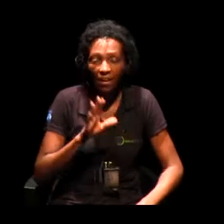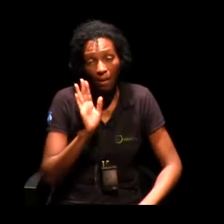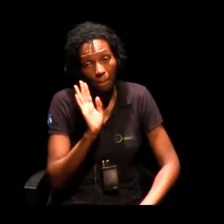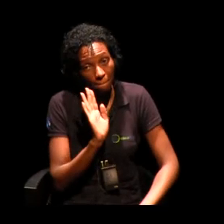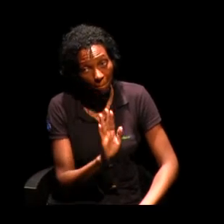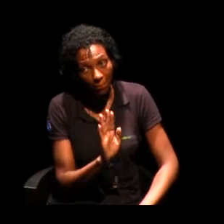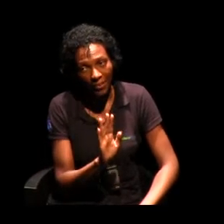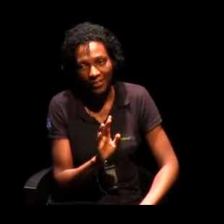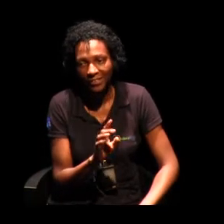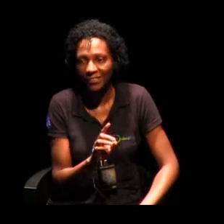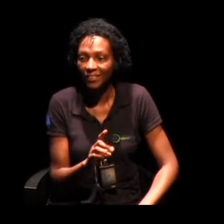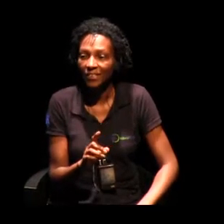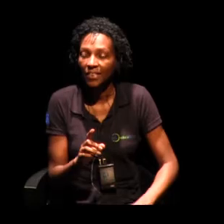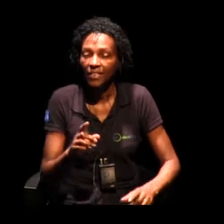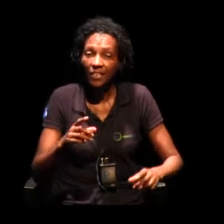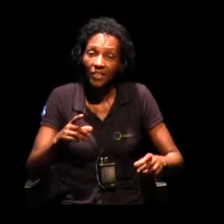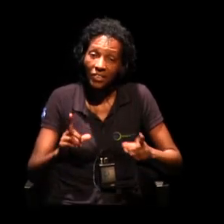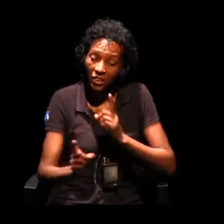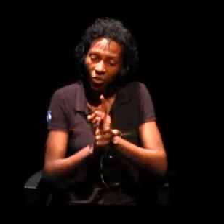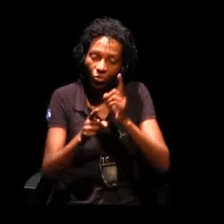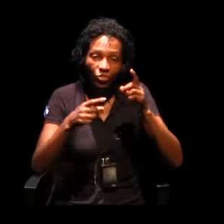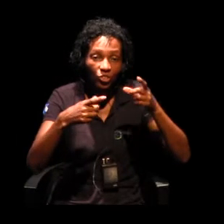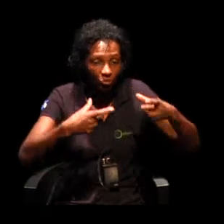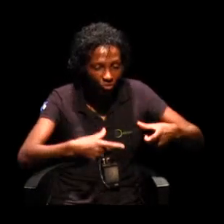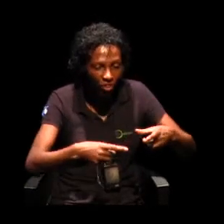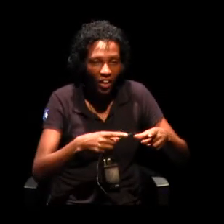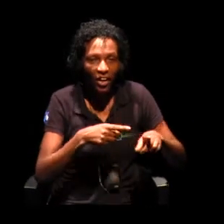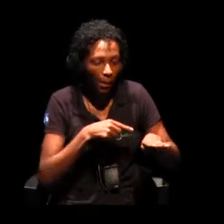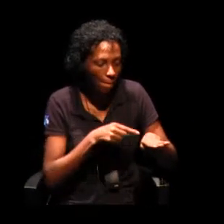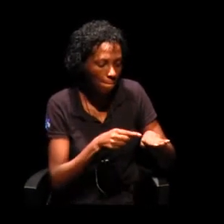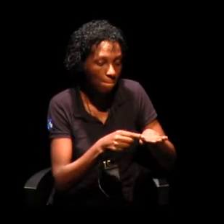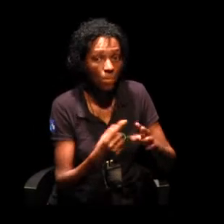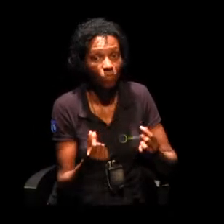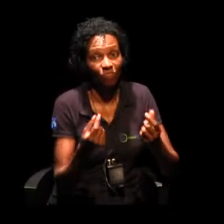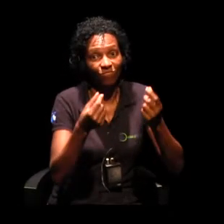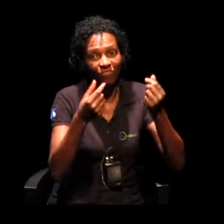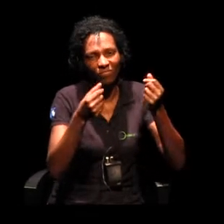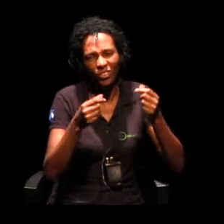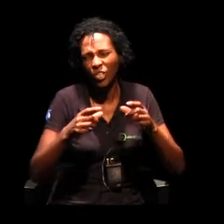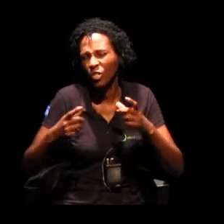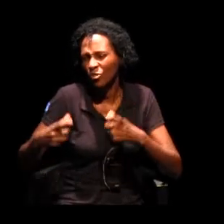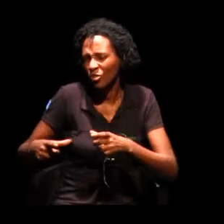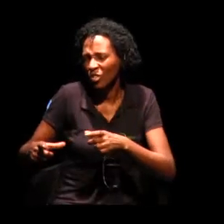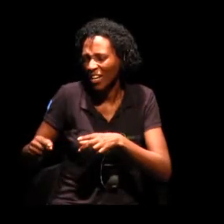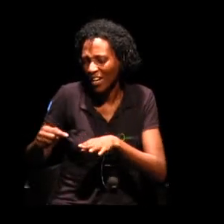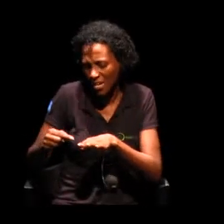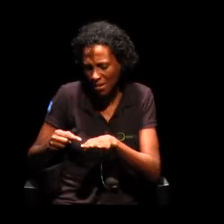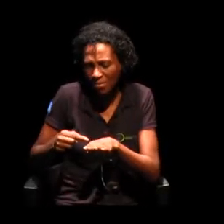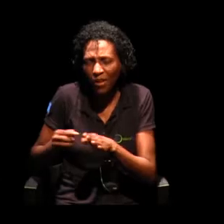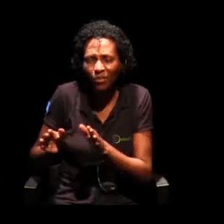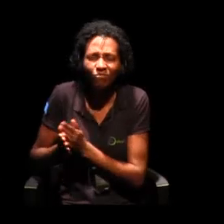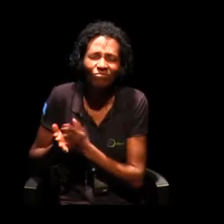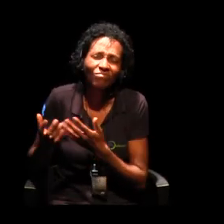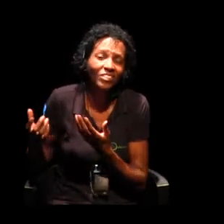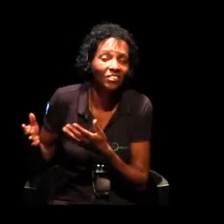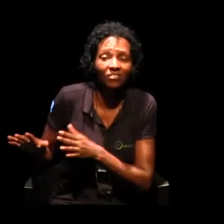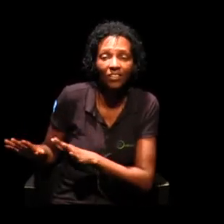política existe mais em bairros mais ricos do que esses mais pobres. Mas nós